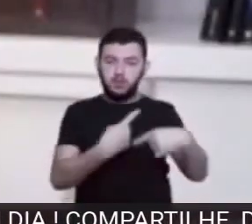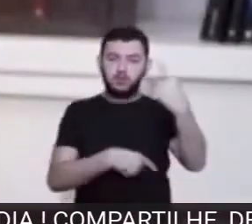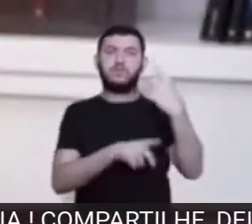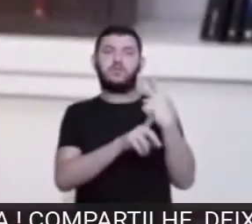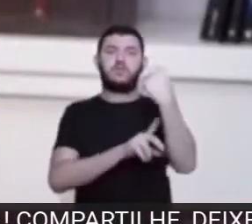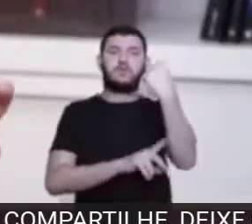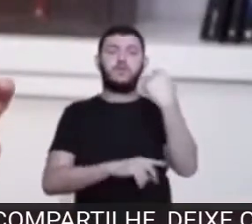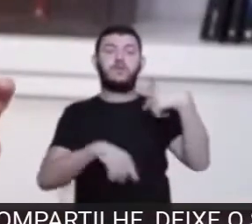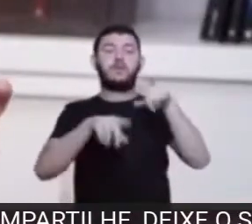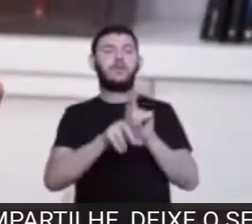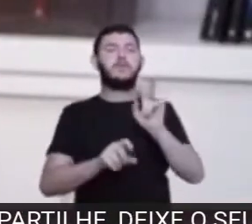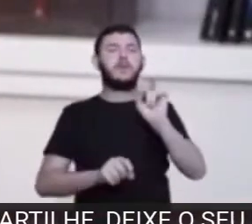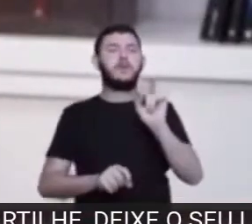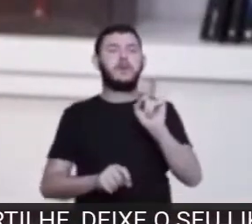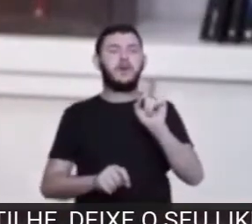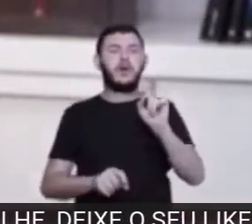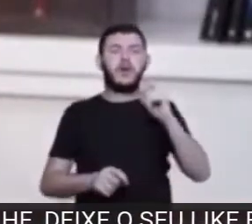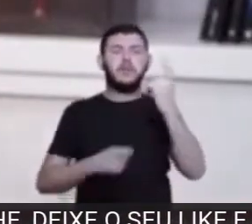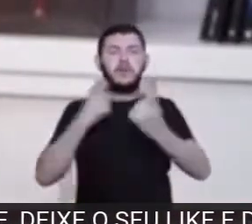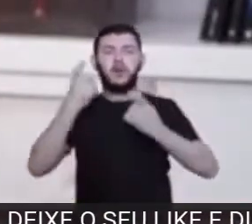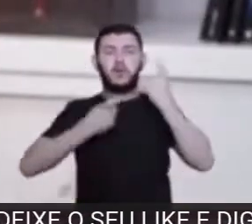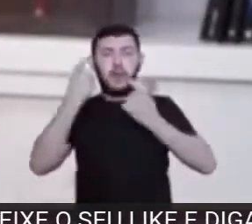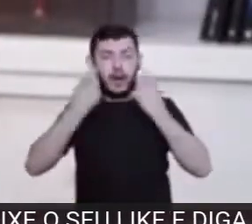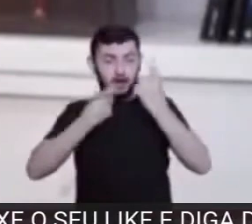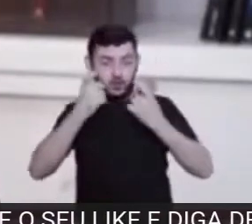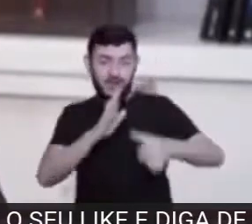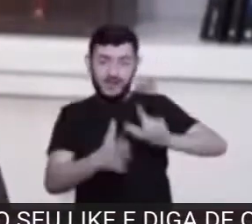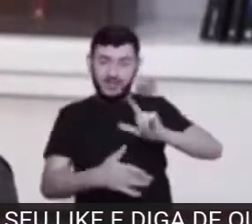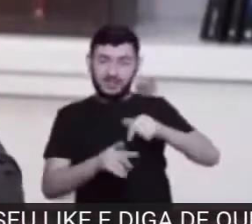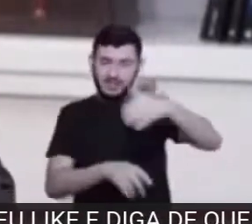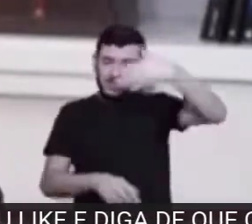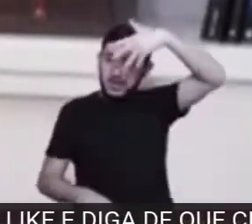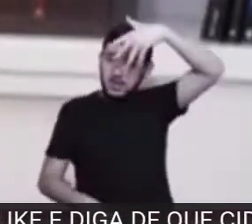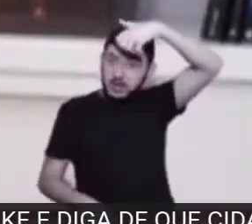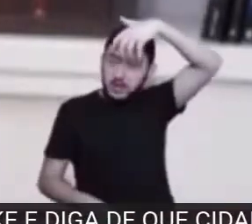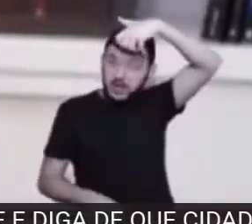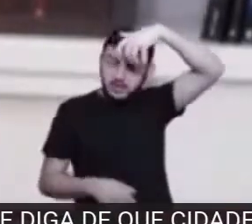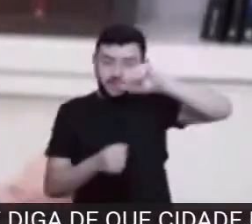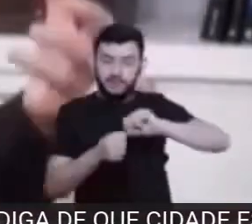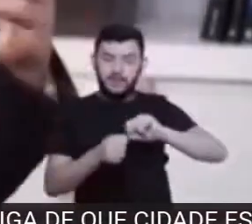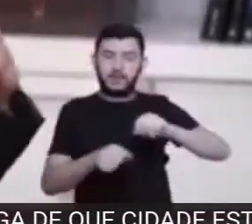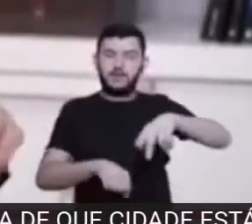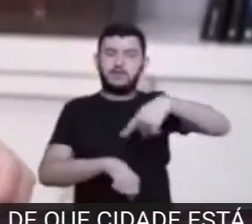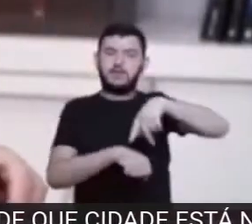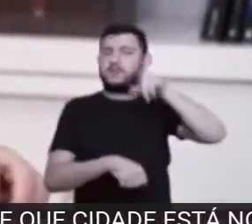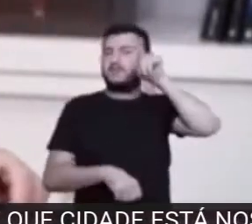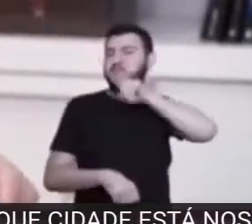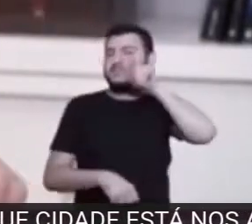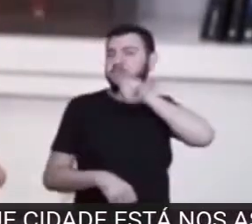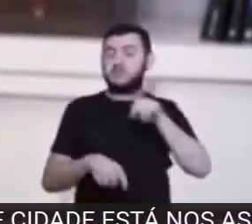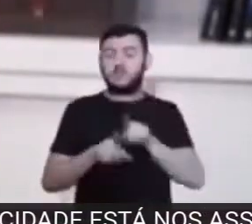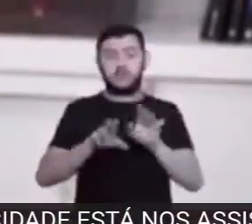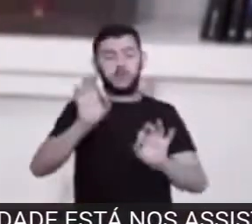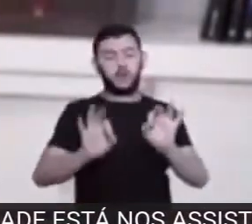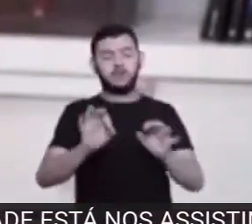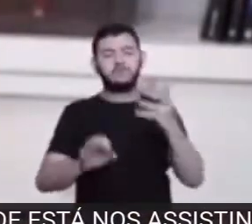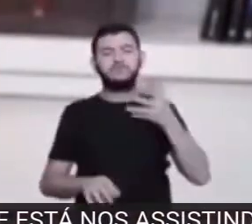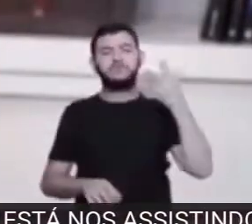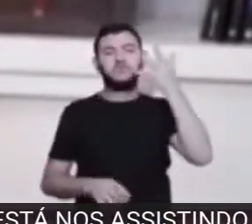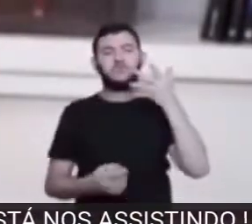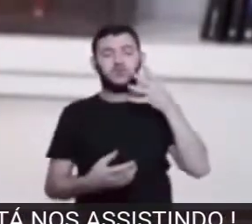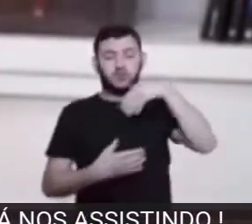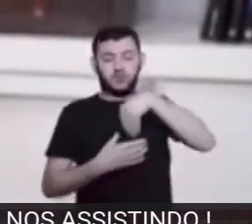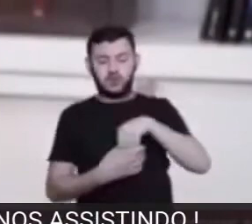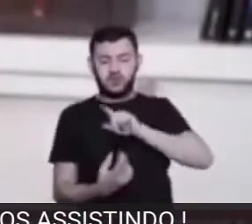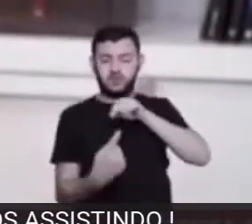o Trump fez nos Estados Unidos, resolveu fazer um discurso interno para recuperar o prestígio